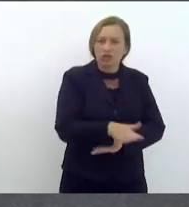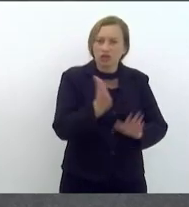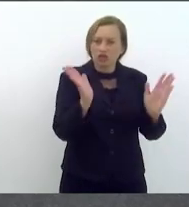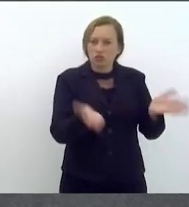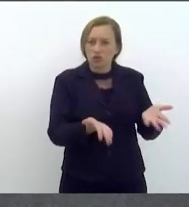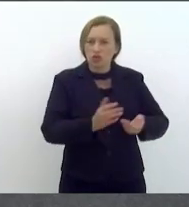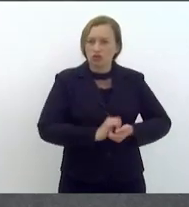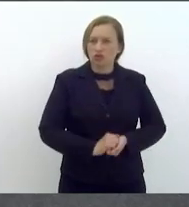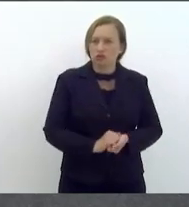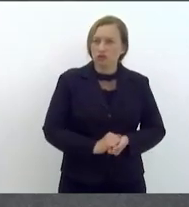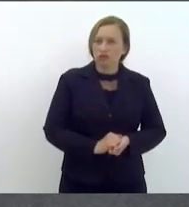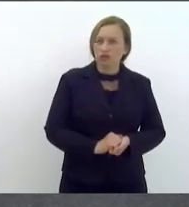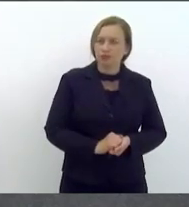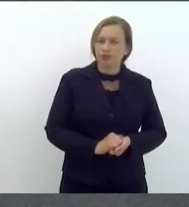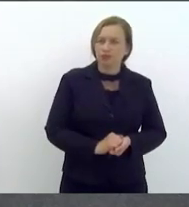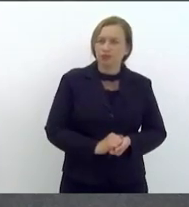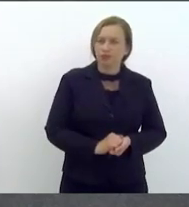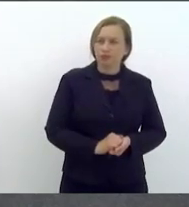de hoje e